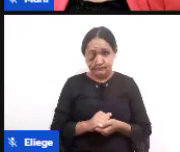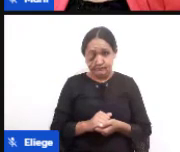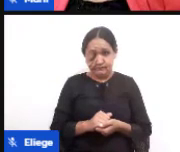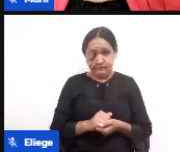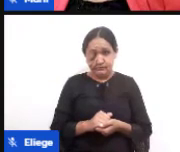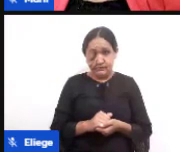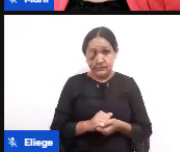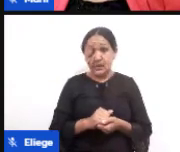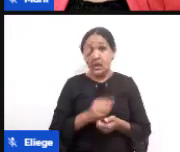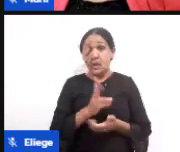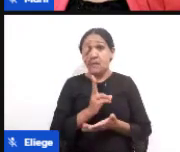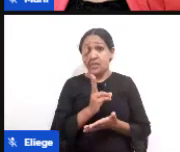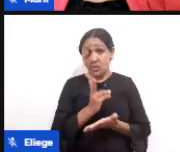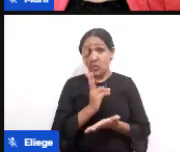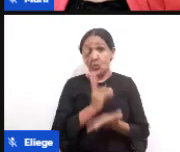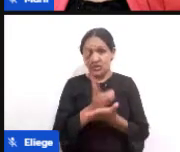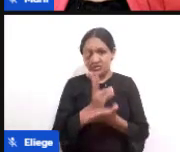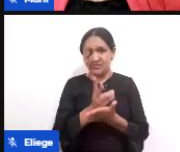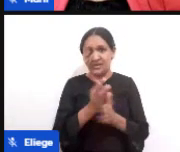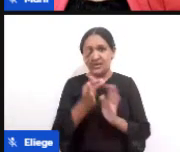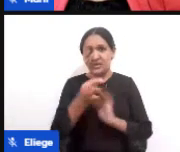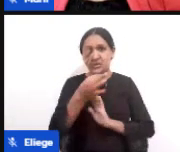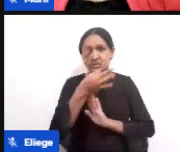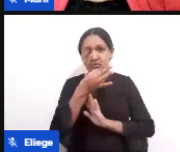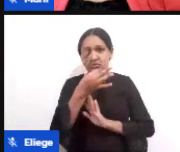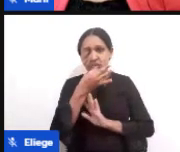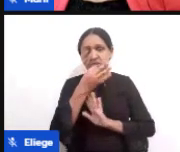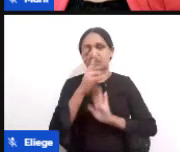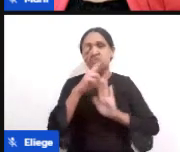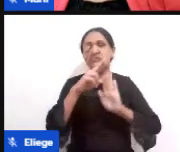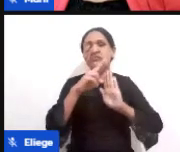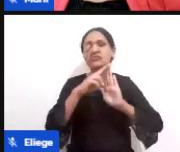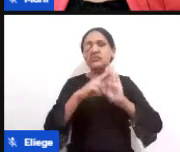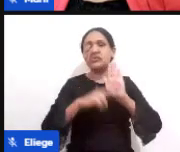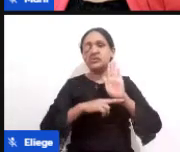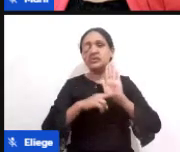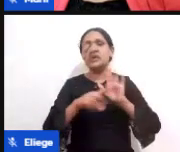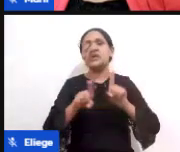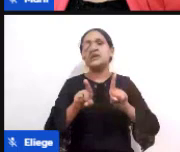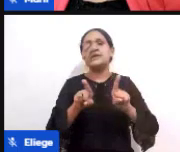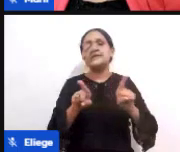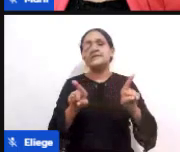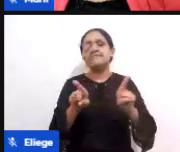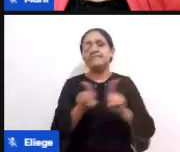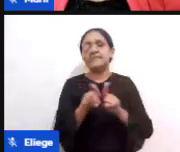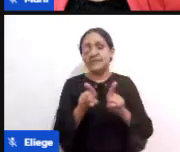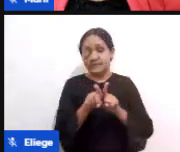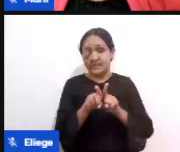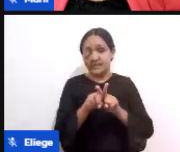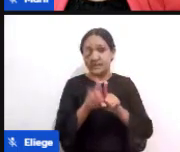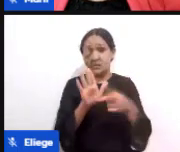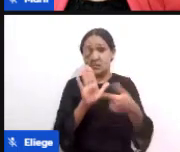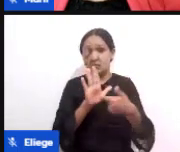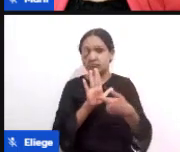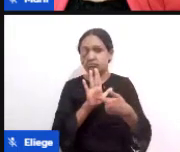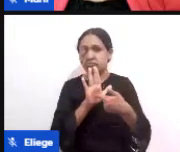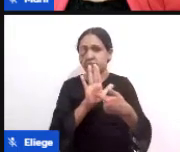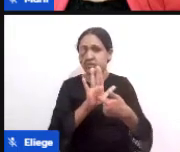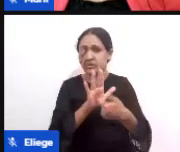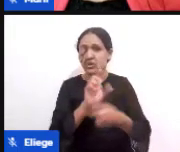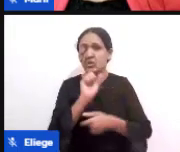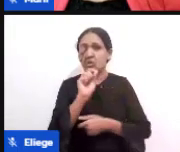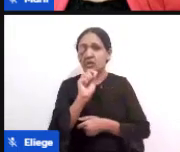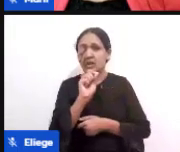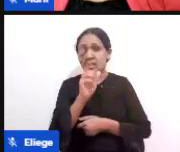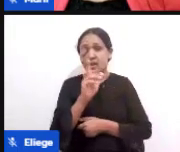Mesma sugestão de roteiro das atividades, nós também estamos sugerindo o roteiro para aquelas